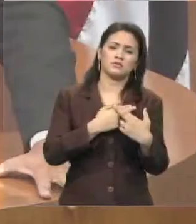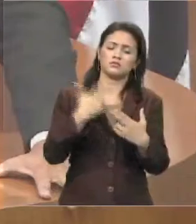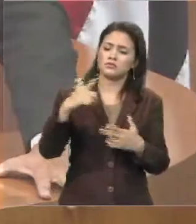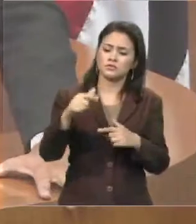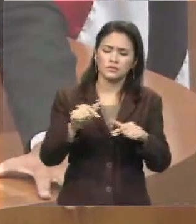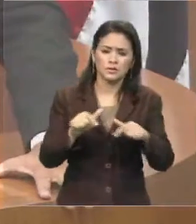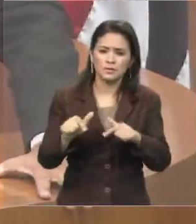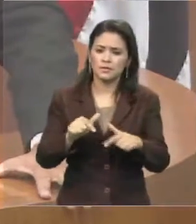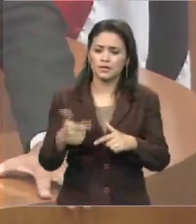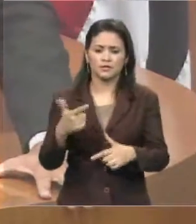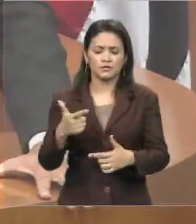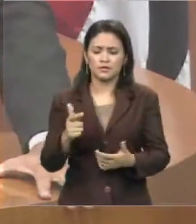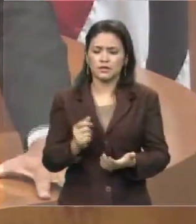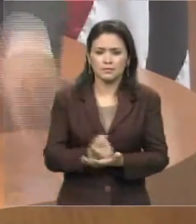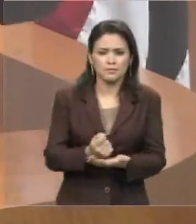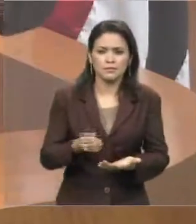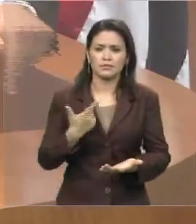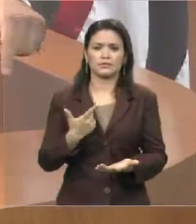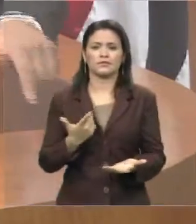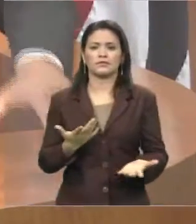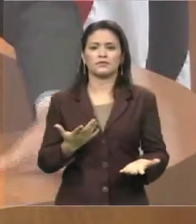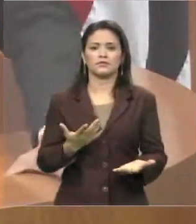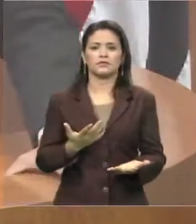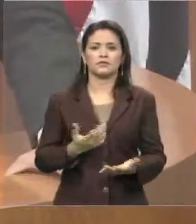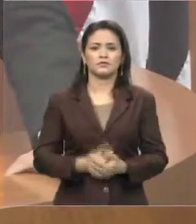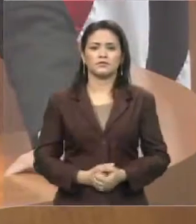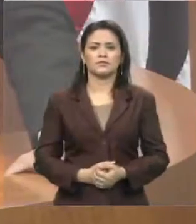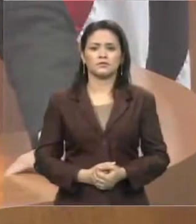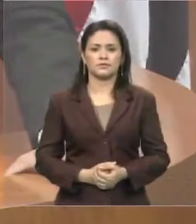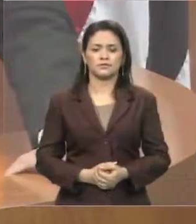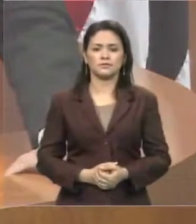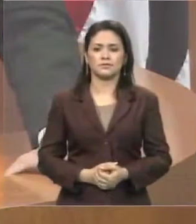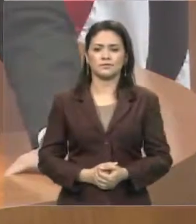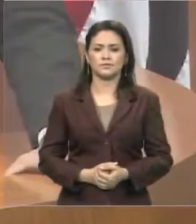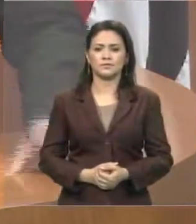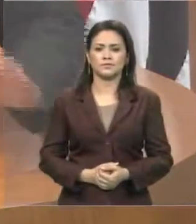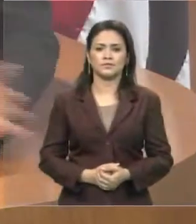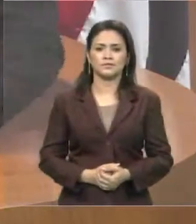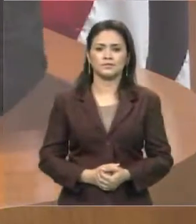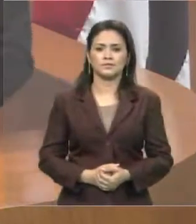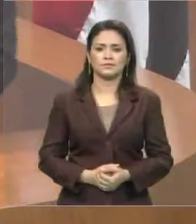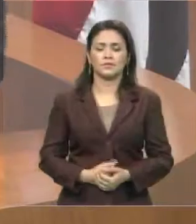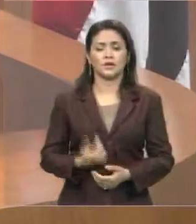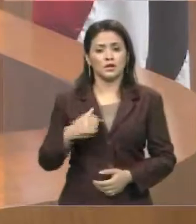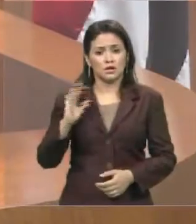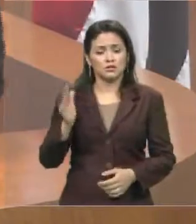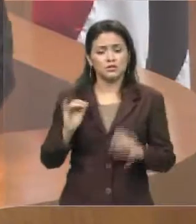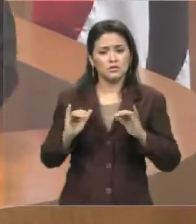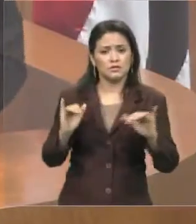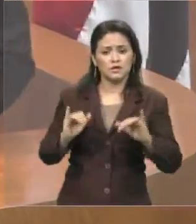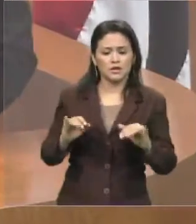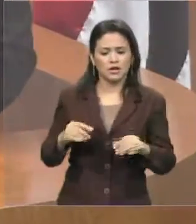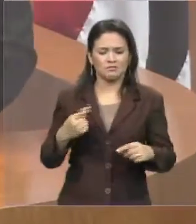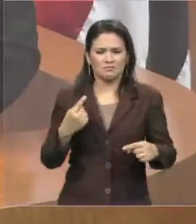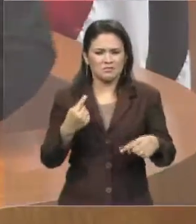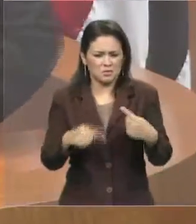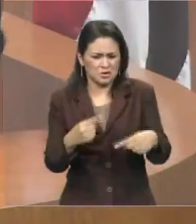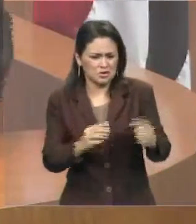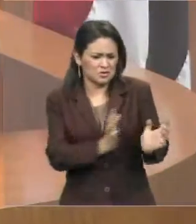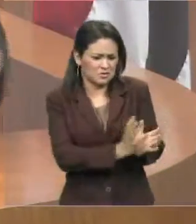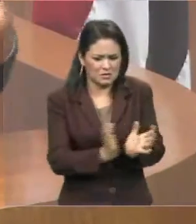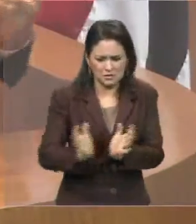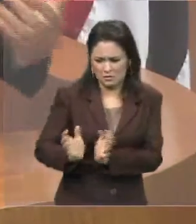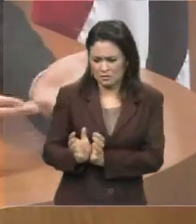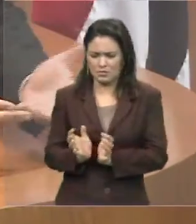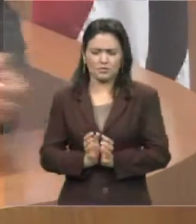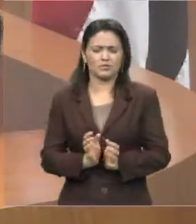E o responsável tem que ser o senhor prefeito, o senhor secretário de saúde. Como eu disse, isso não é uma questão política. Isso não é uma